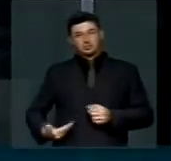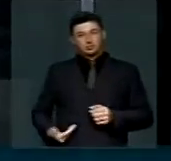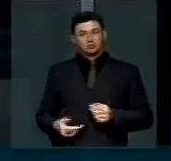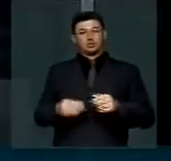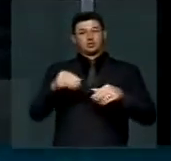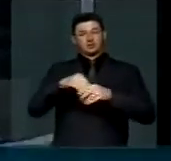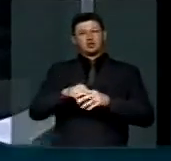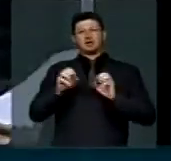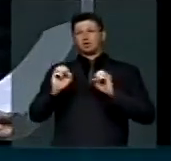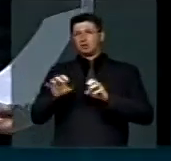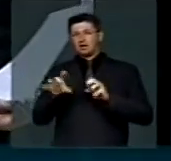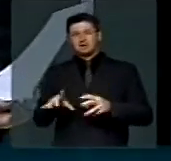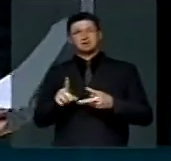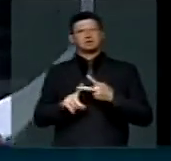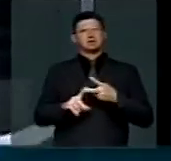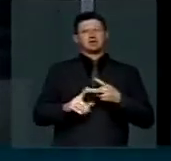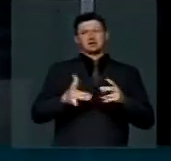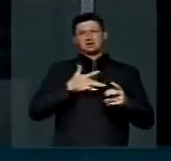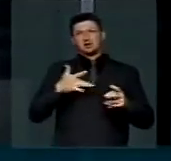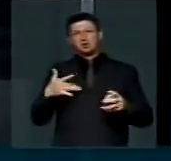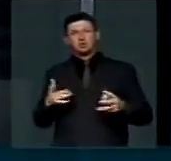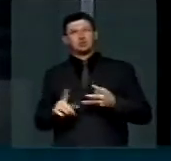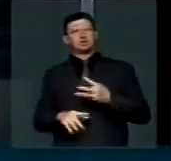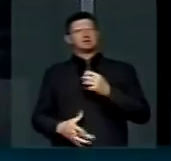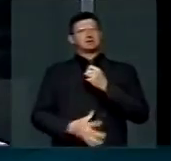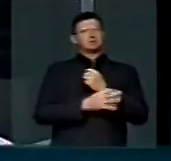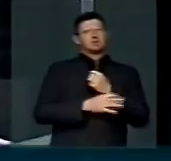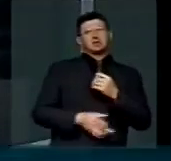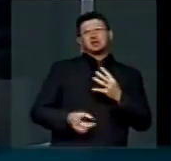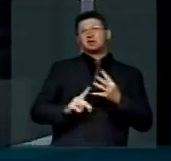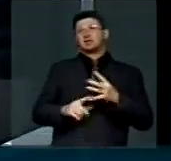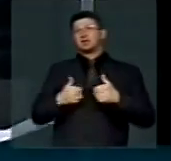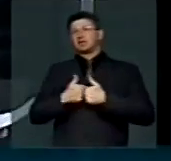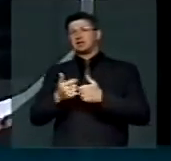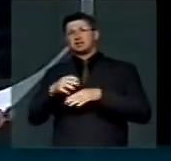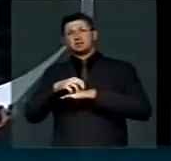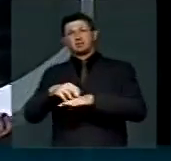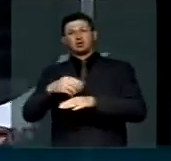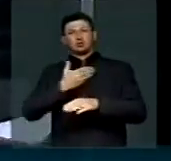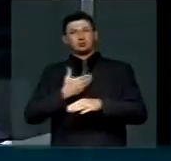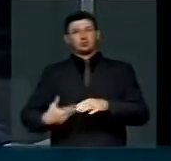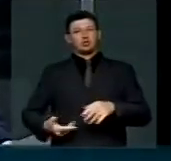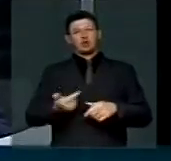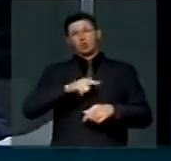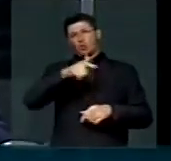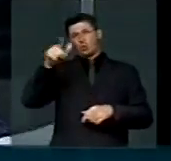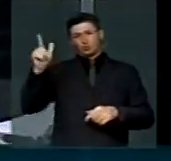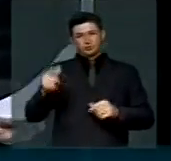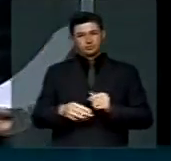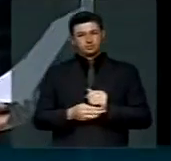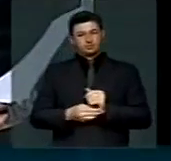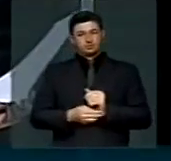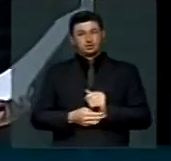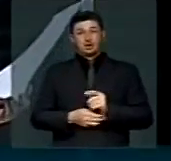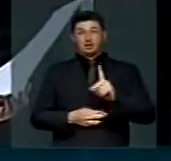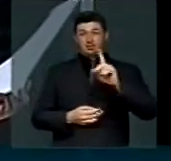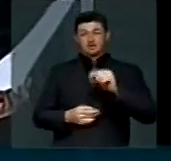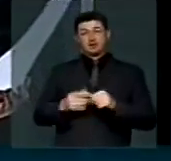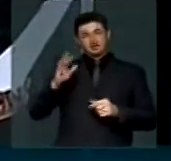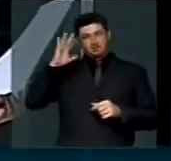área de educação, na área de saúde, de segurança, de transporte público e tantos outros. Agora,